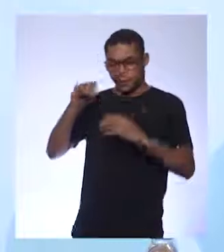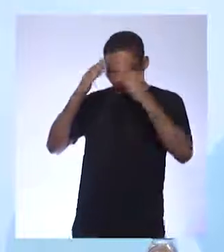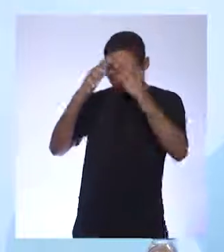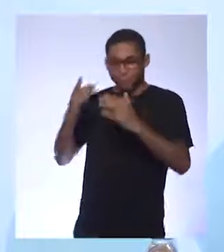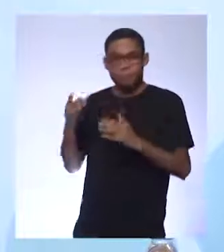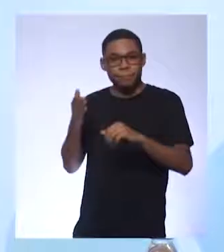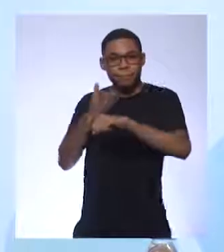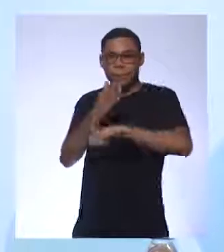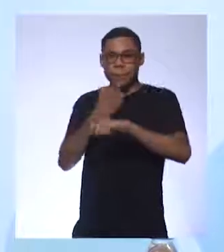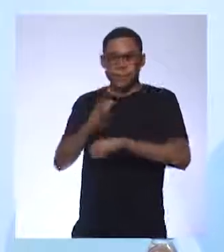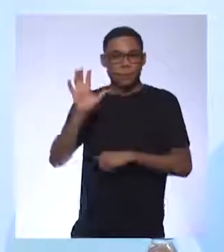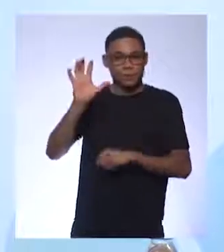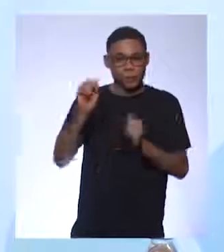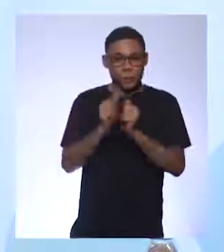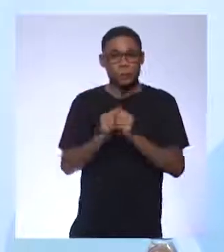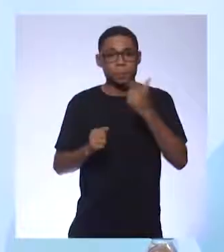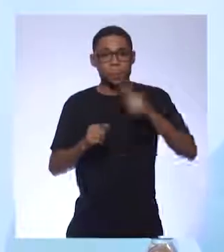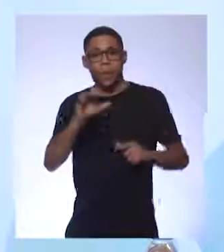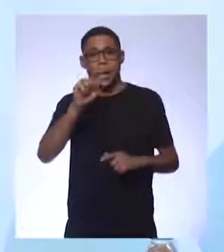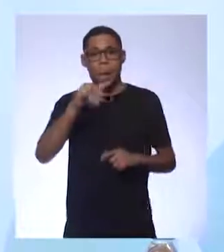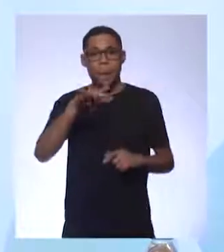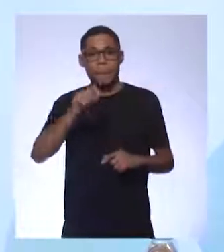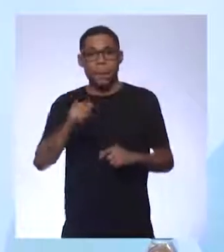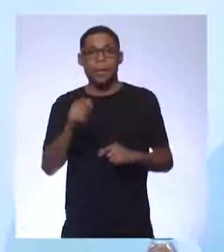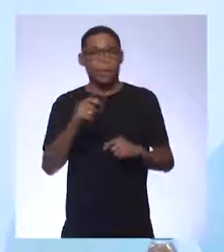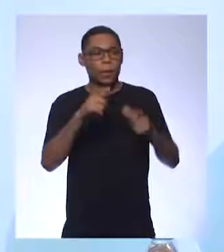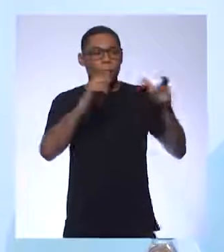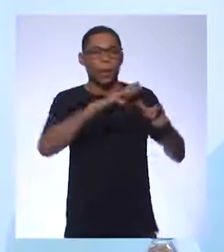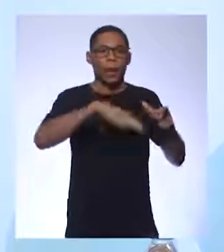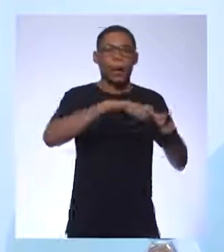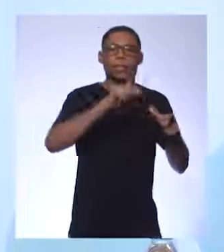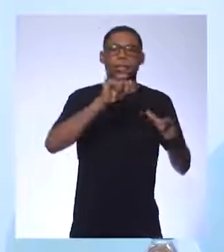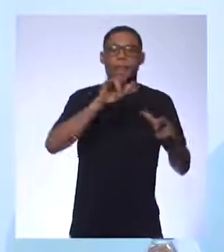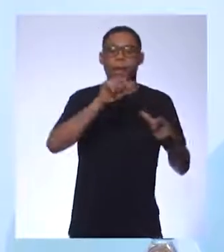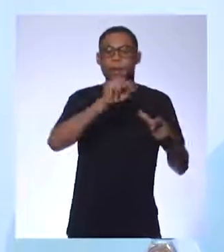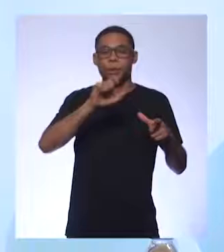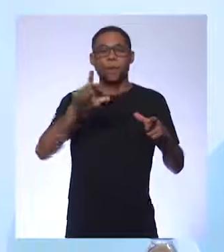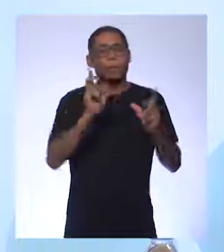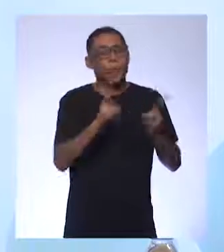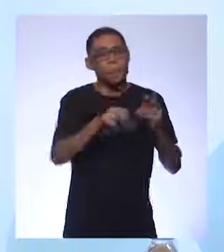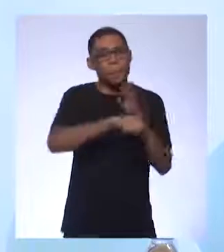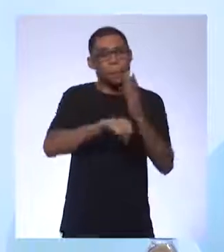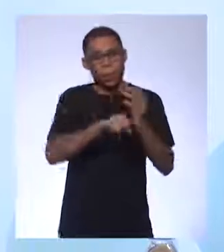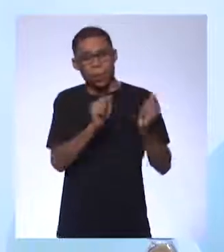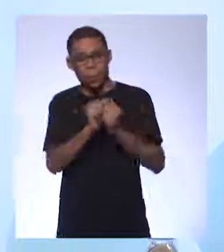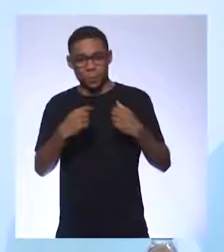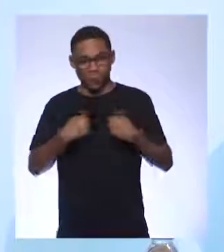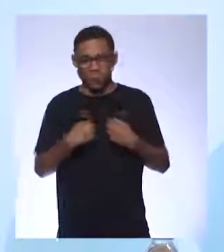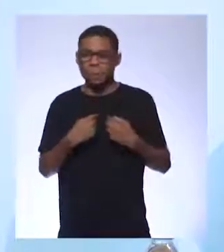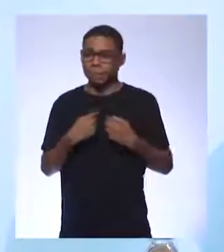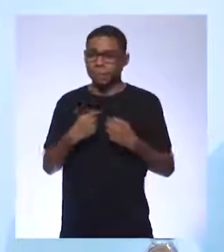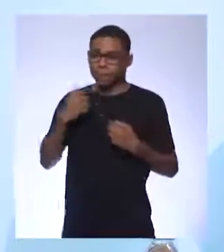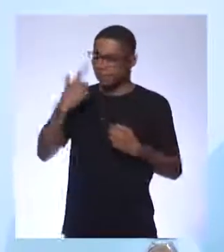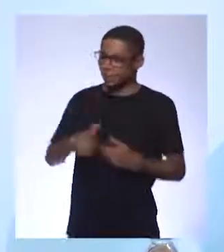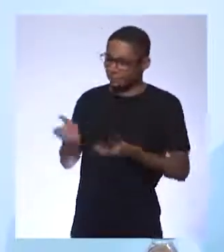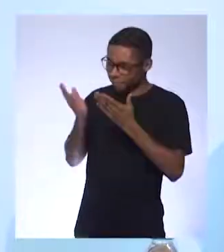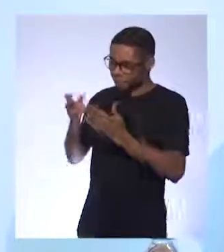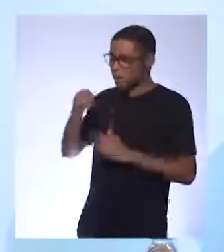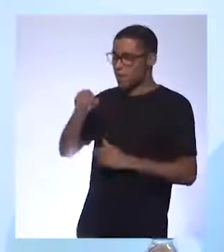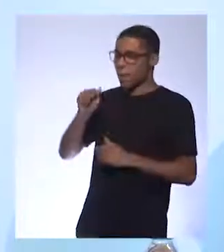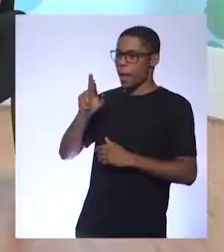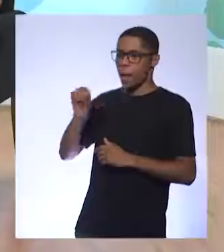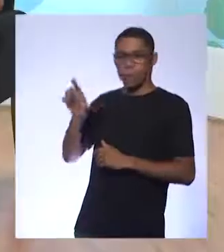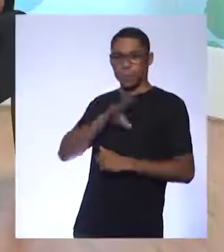gente, com a professora Camila de Mirassol, que está sempre aqui comigo, me dando uma força. E principalmente ao nosso querido professor Mauro, de